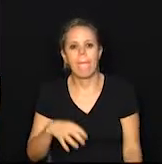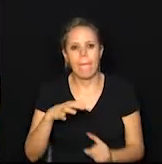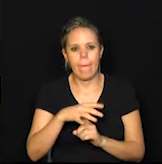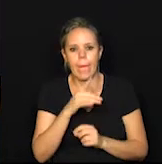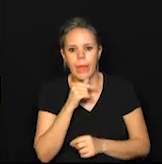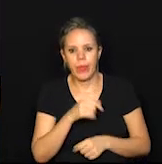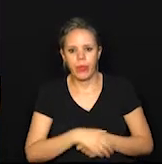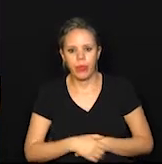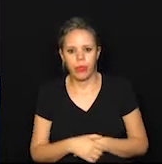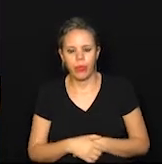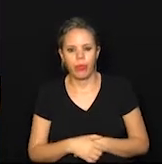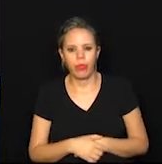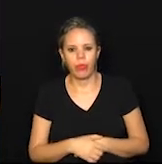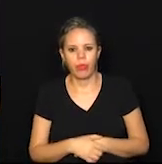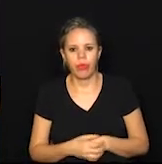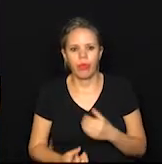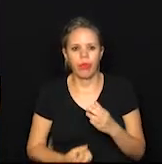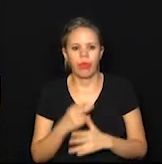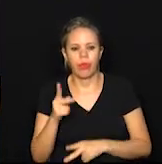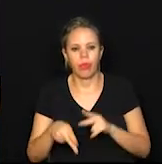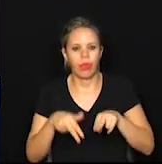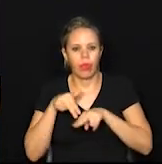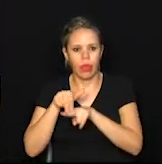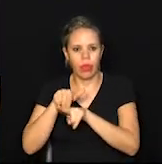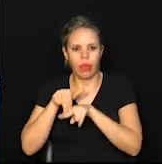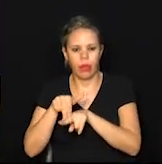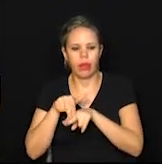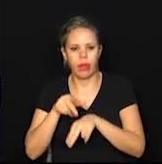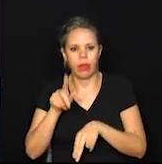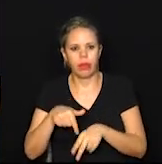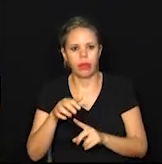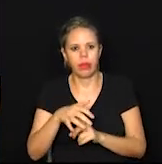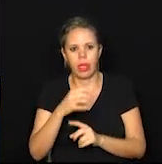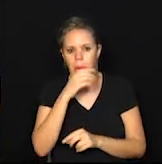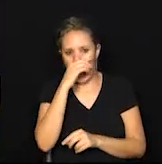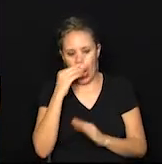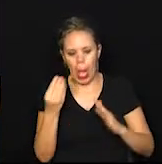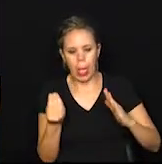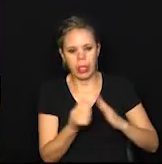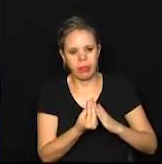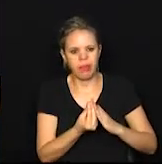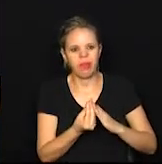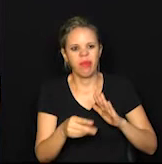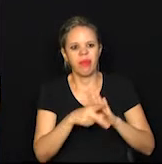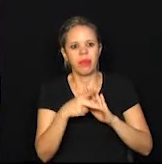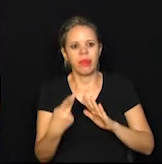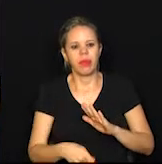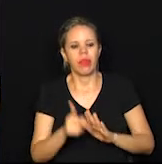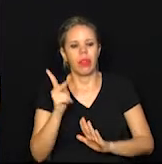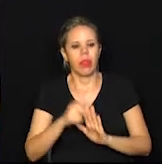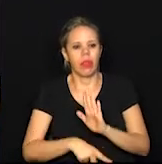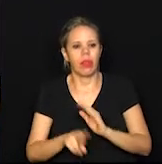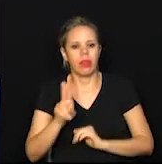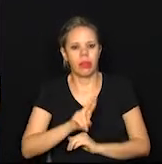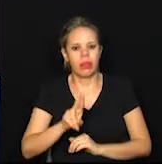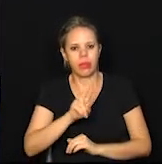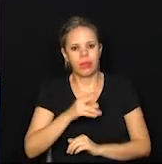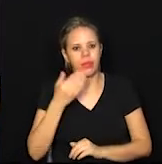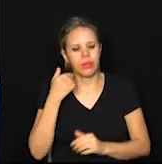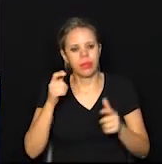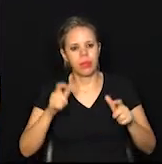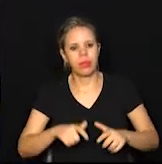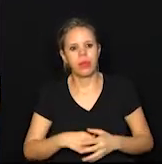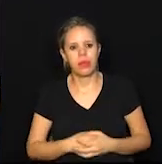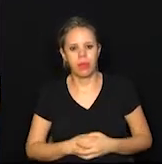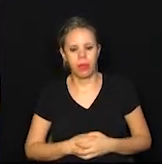Águas, que é o ninho do pessoal do skate. Ela é uma praça da Sanasa. A Sanasa tem um projeto de utilização naquele